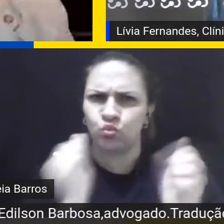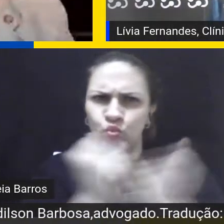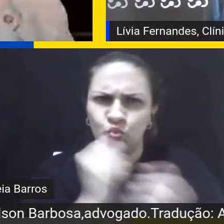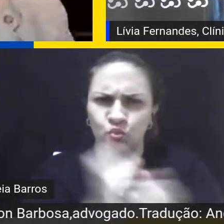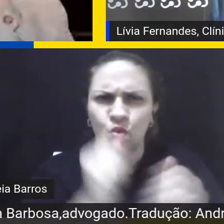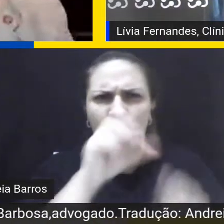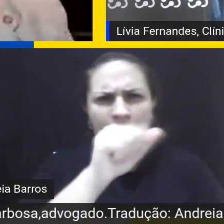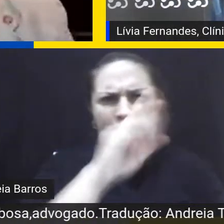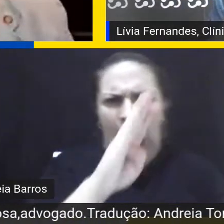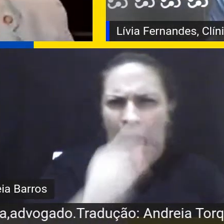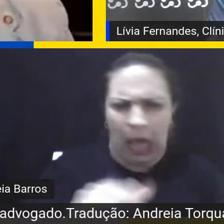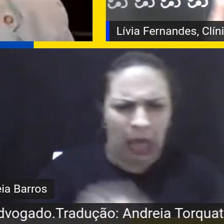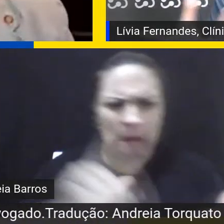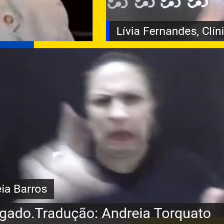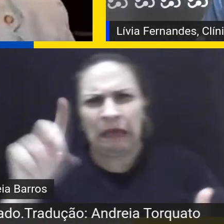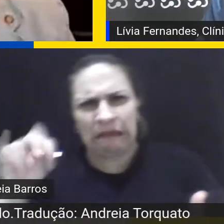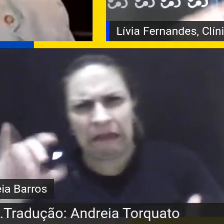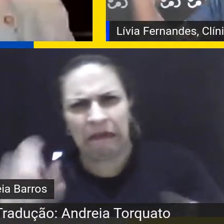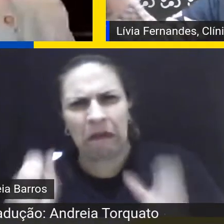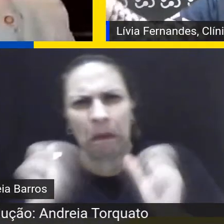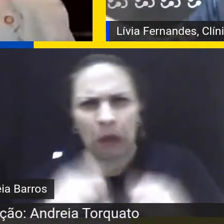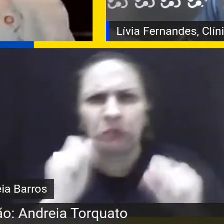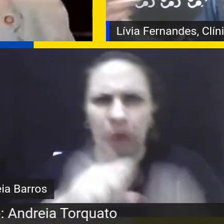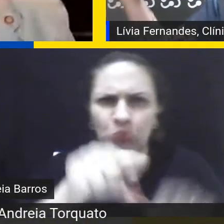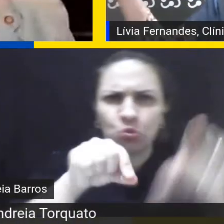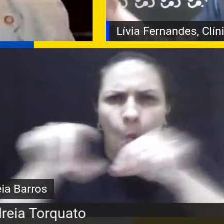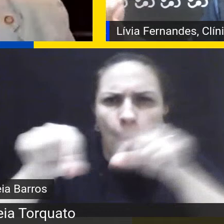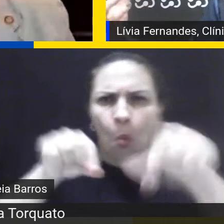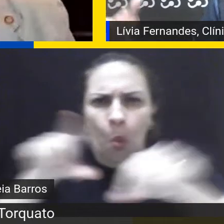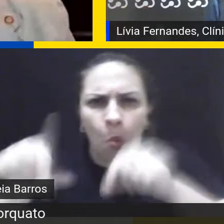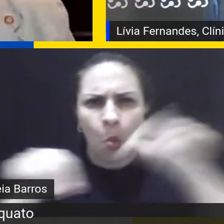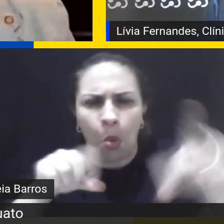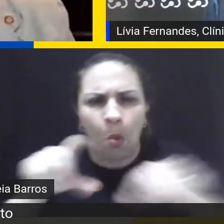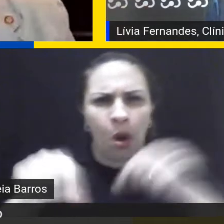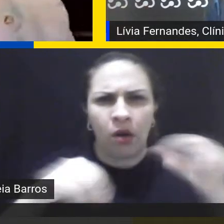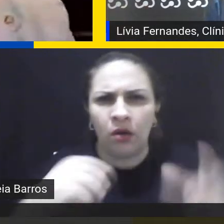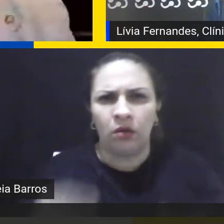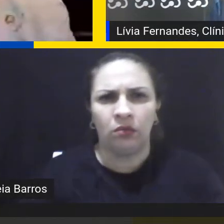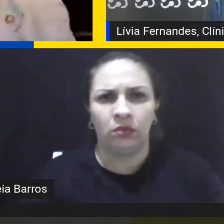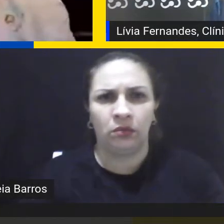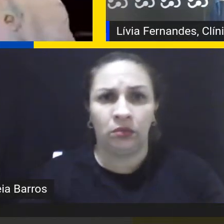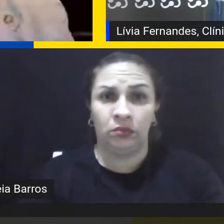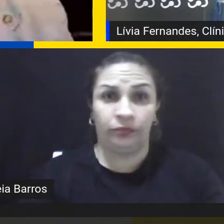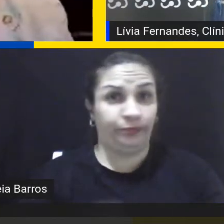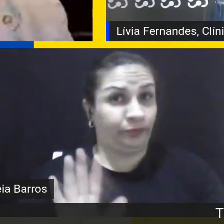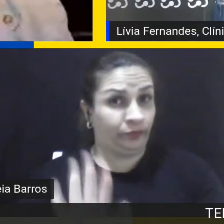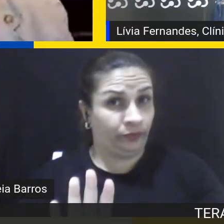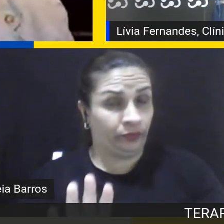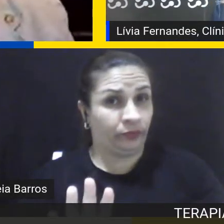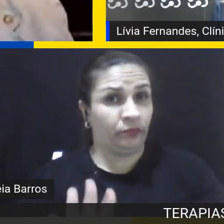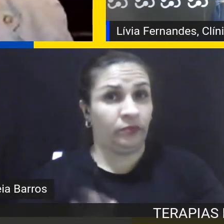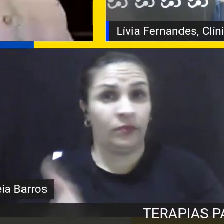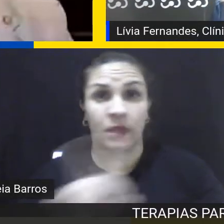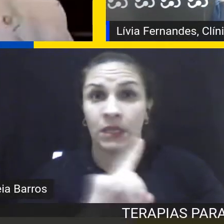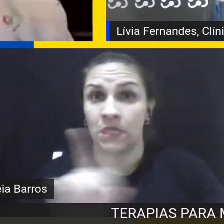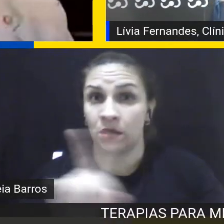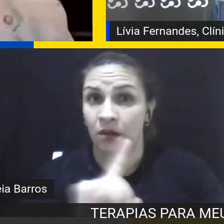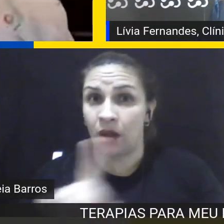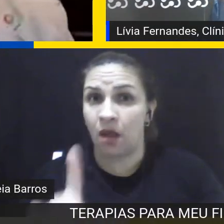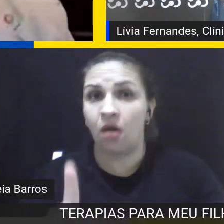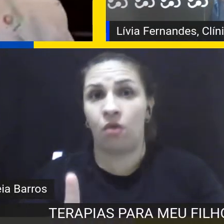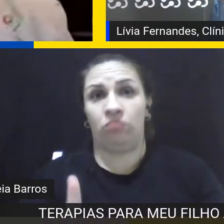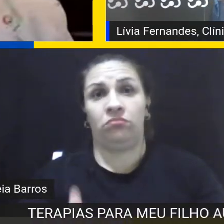posso fazer Denver, posso fazer Floor Time, etc. O indicado é que não,